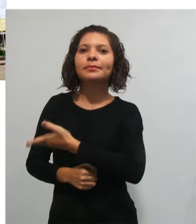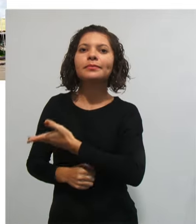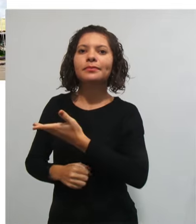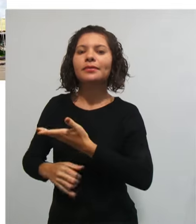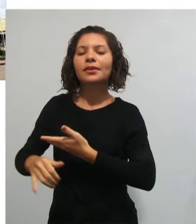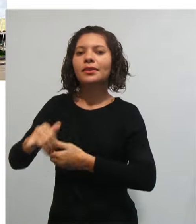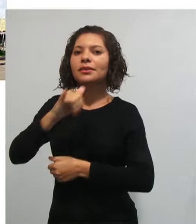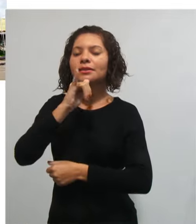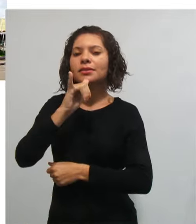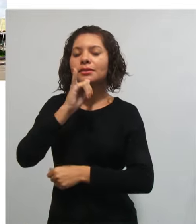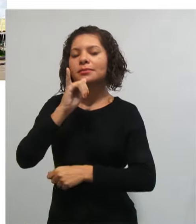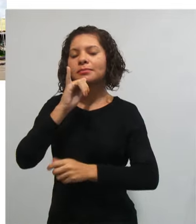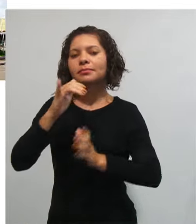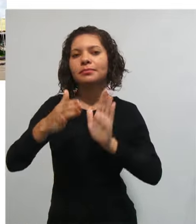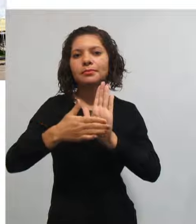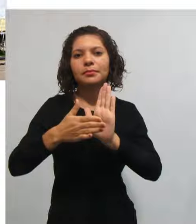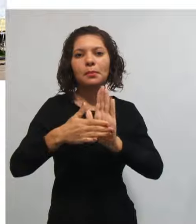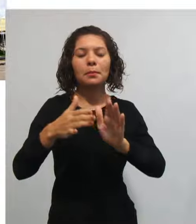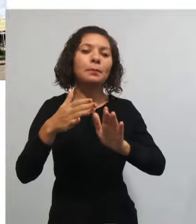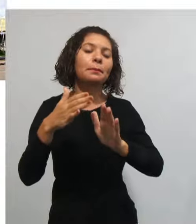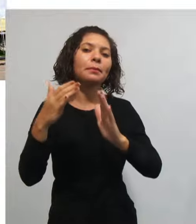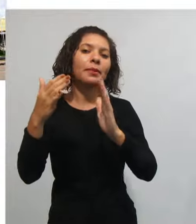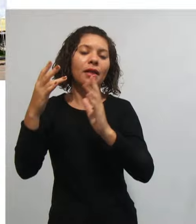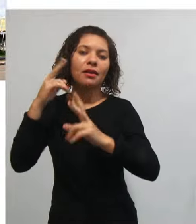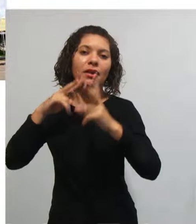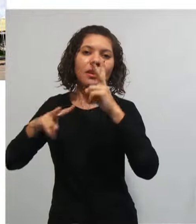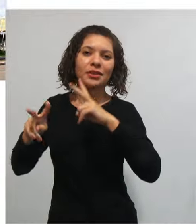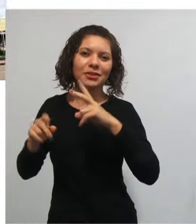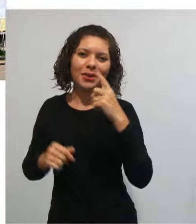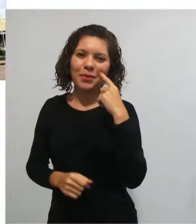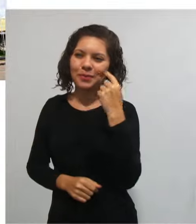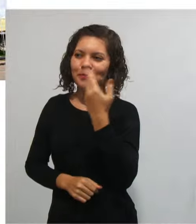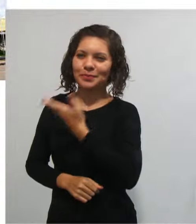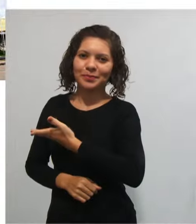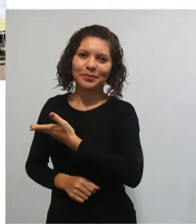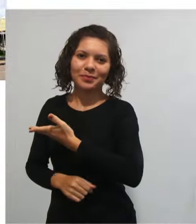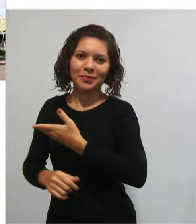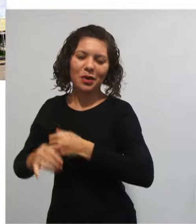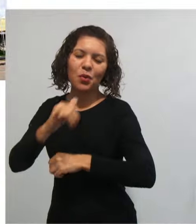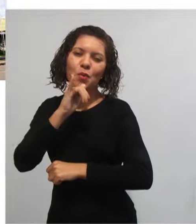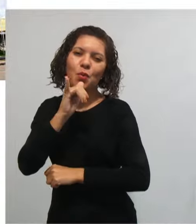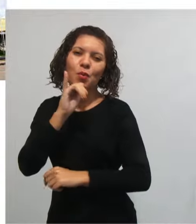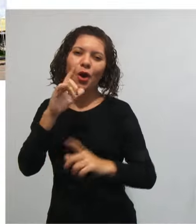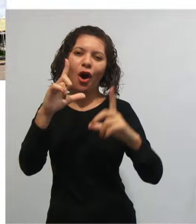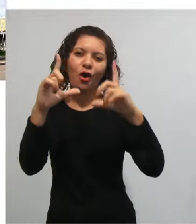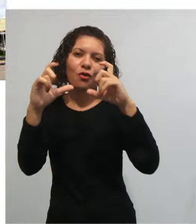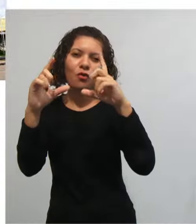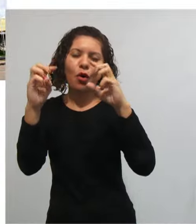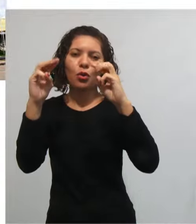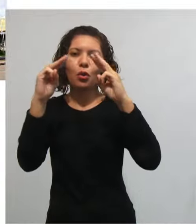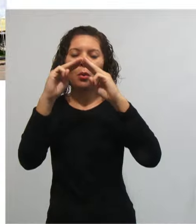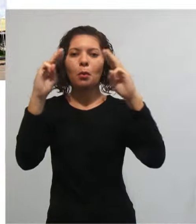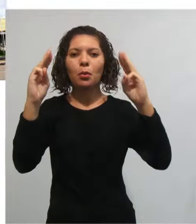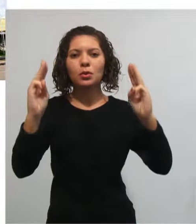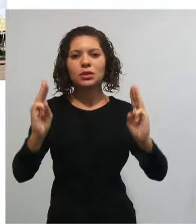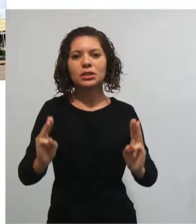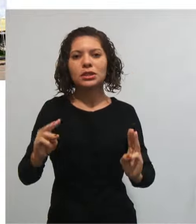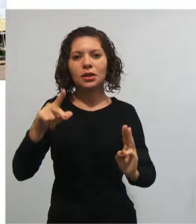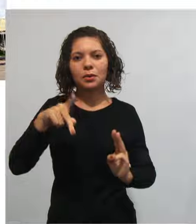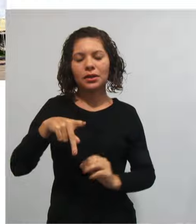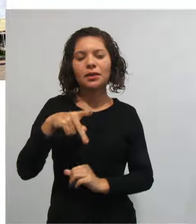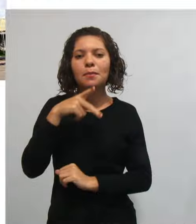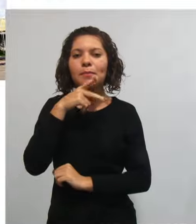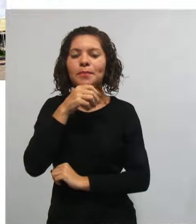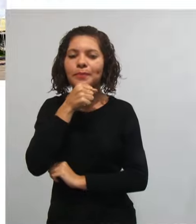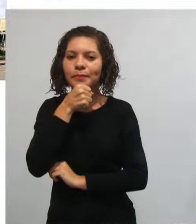vive e aqui eh alguns exemplos de propostas a avaliativas observamos aqui eu trouxe para